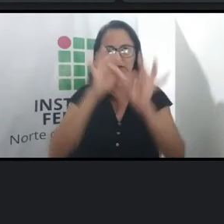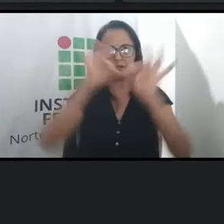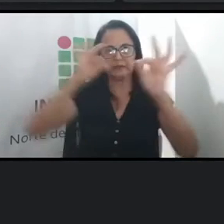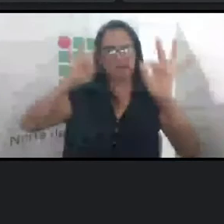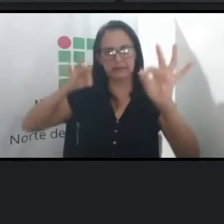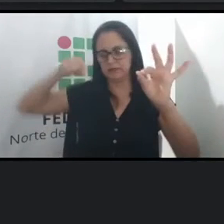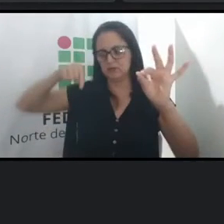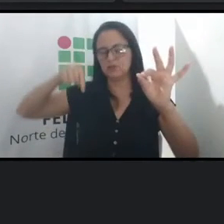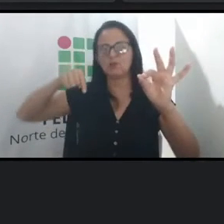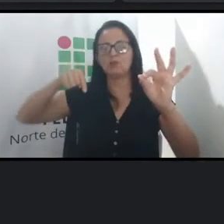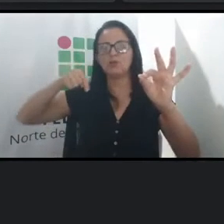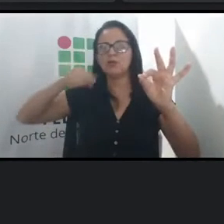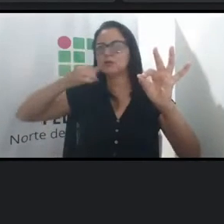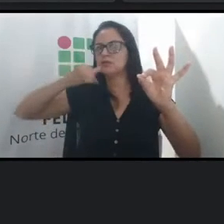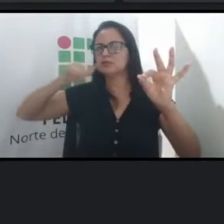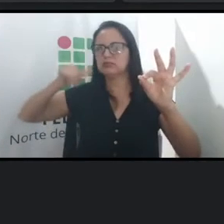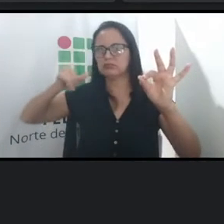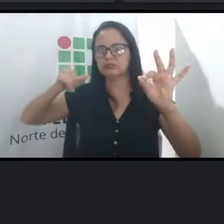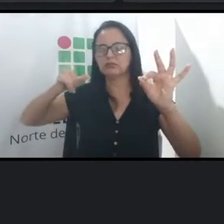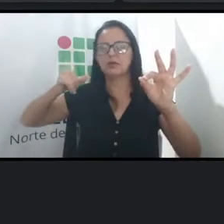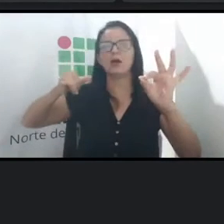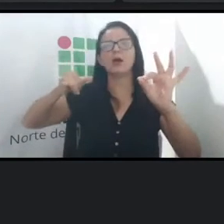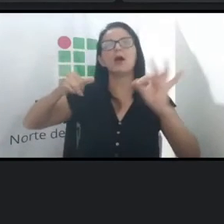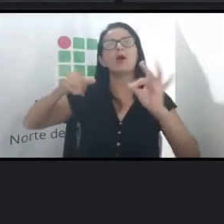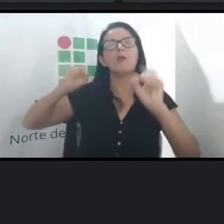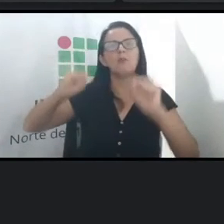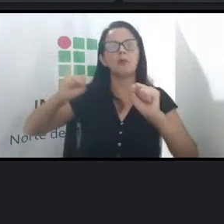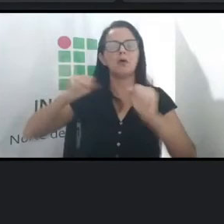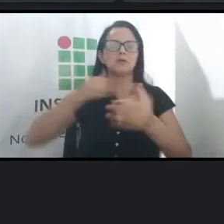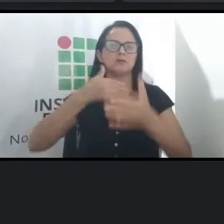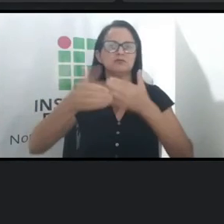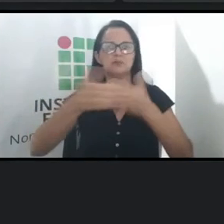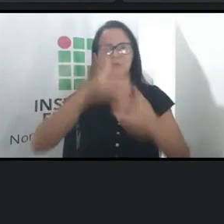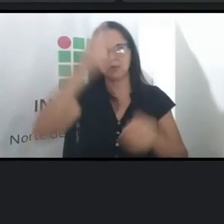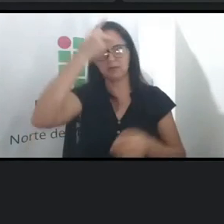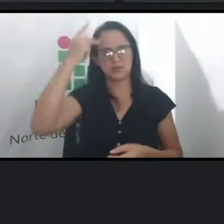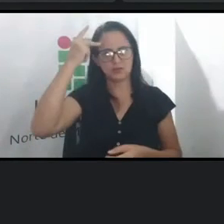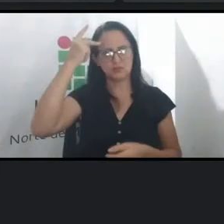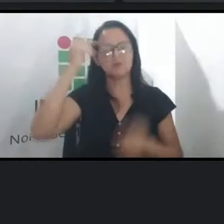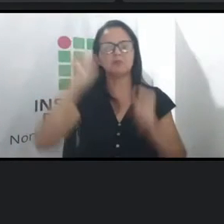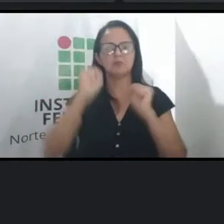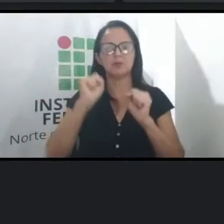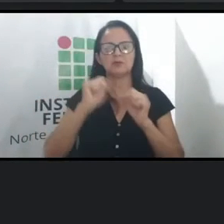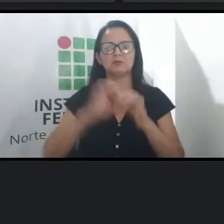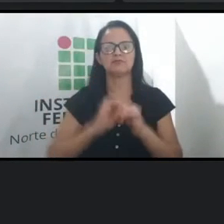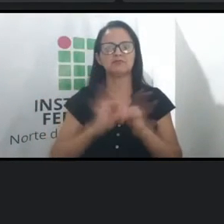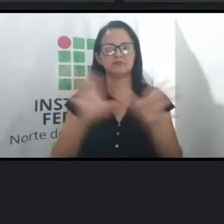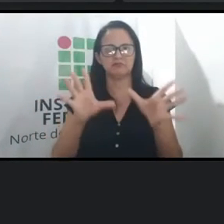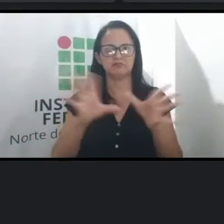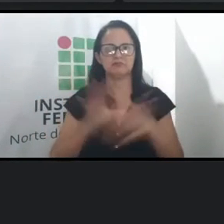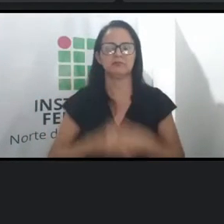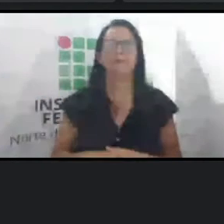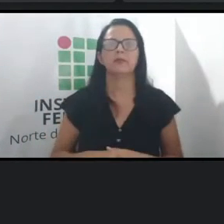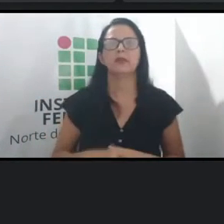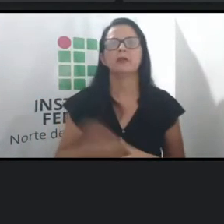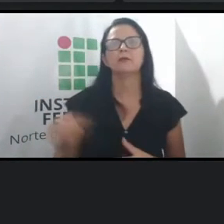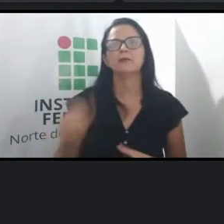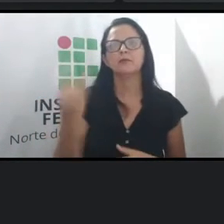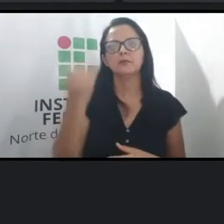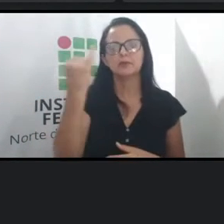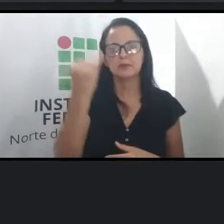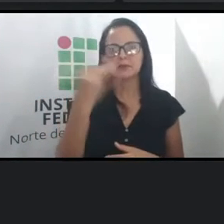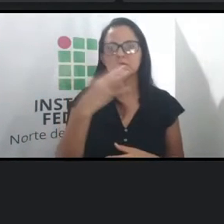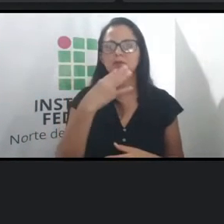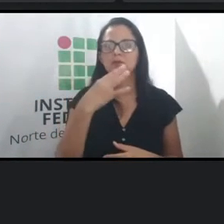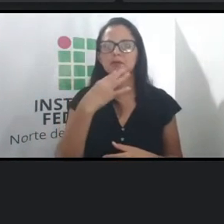pode estar qualquer pessoa. Então, é importante que conheçamos quais as distâncias que nós temos,